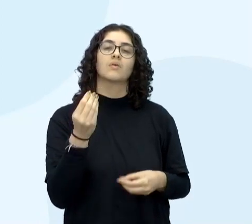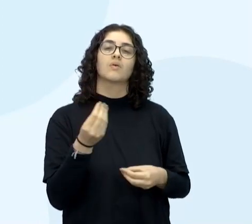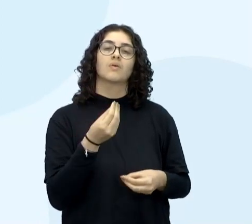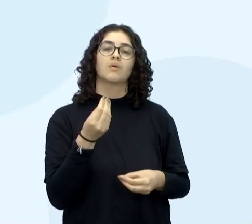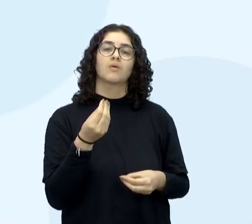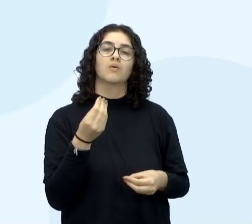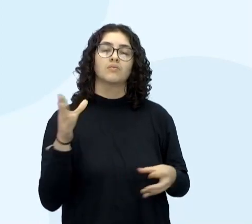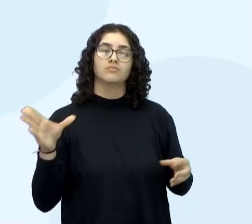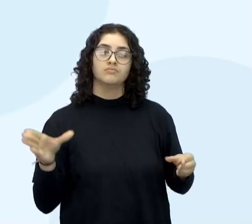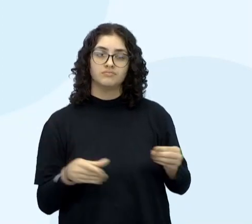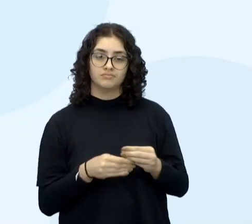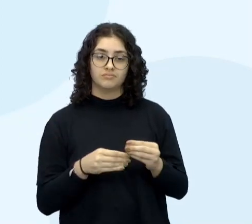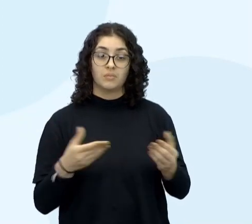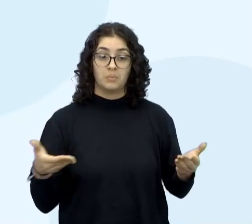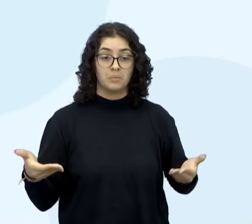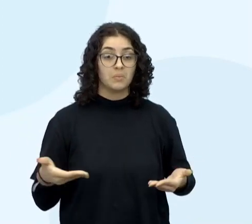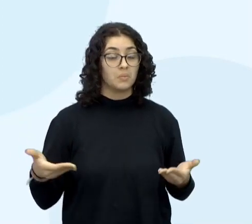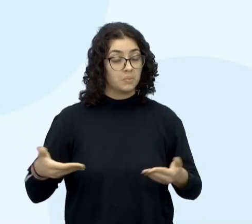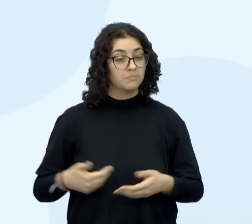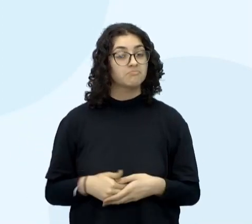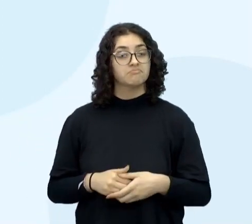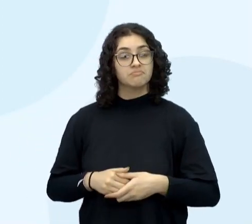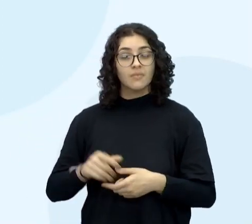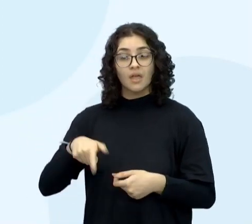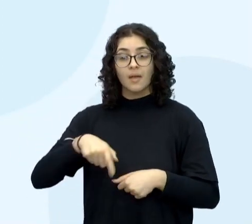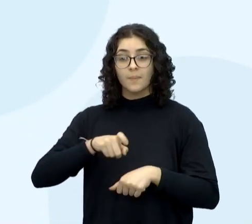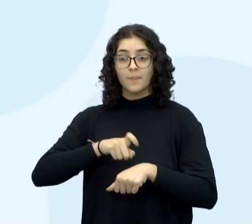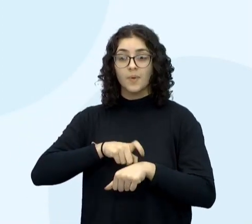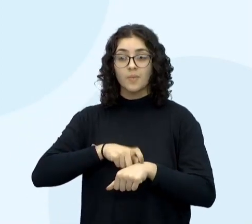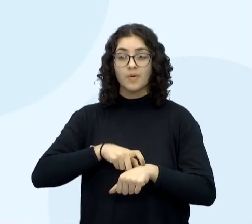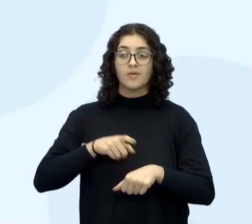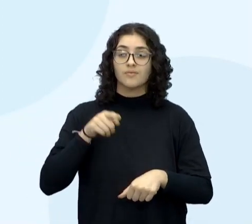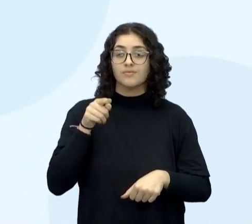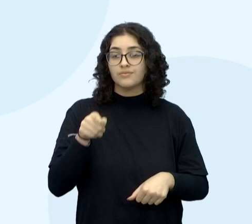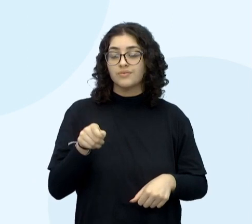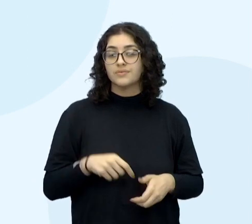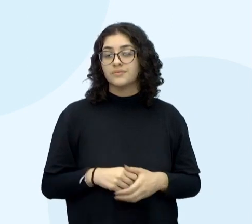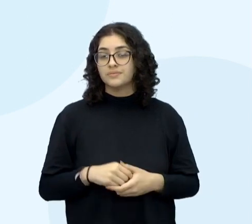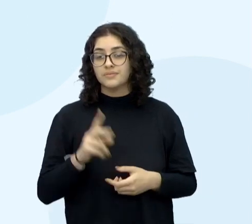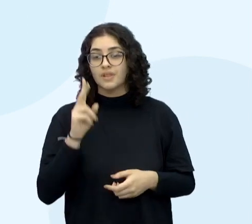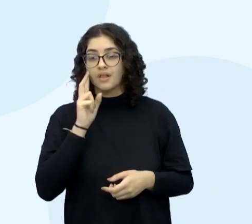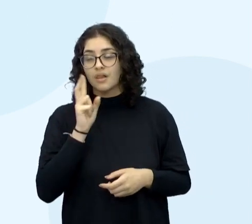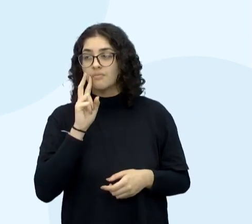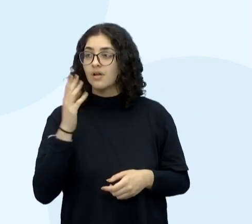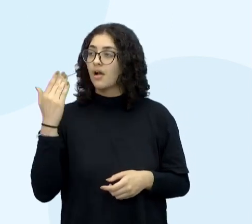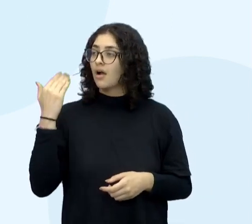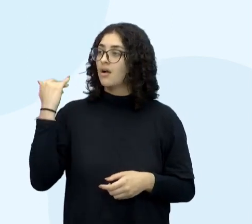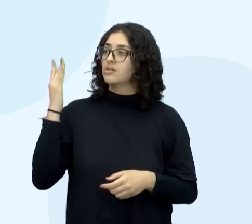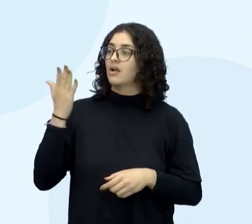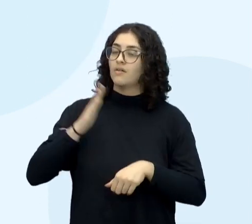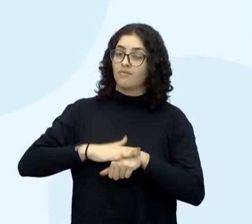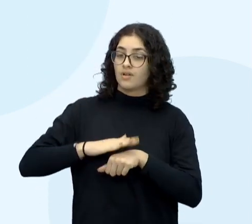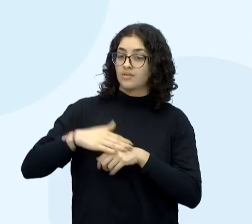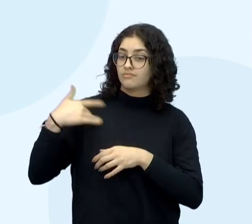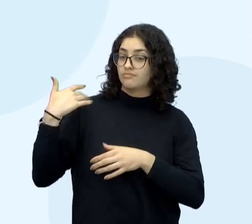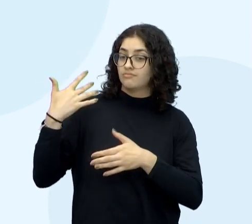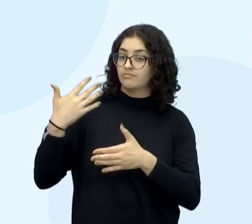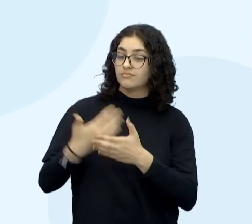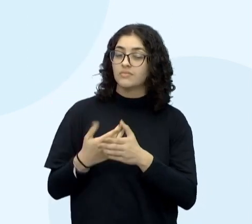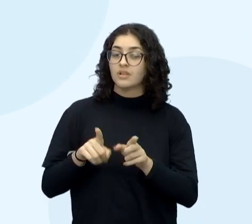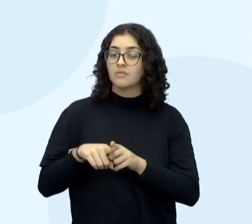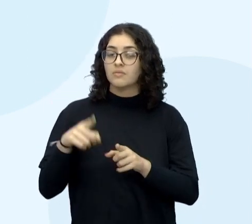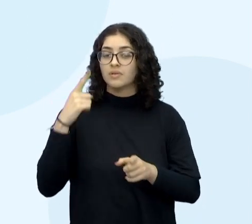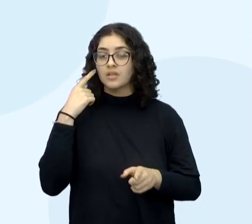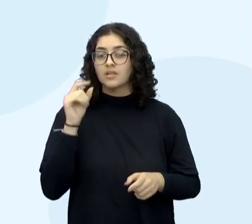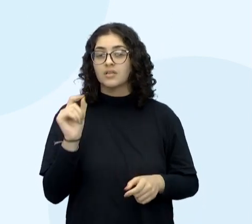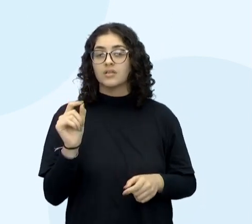integração, agora sim, agora aquele momento onde você vai relembrar o que vocês já fizeram, pensando no